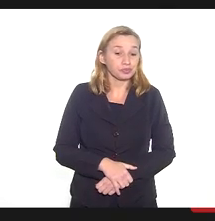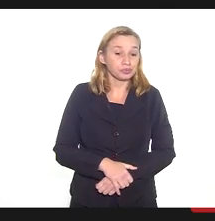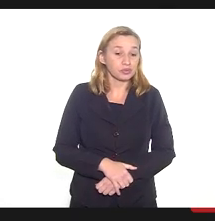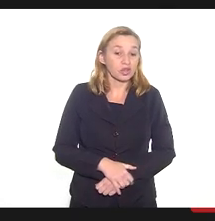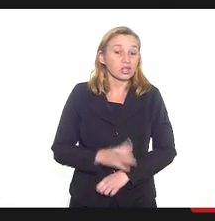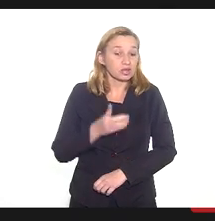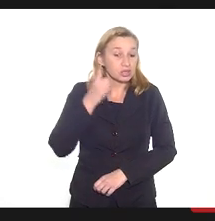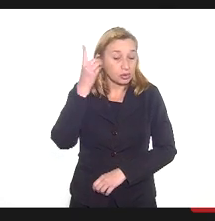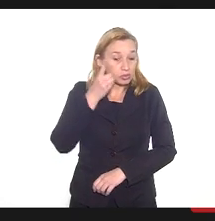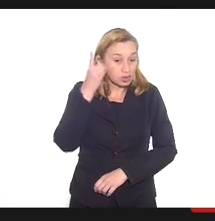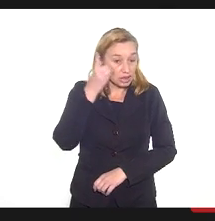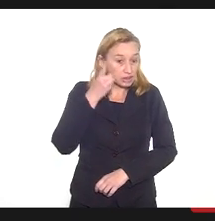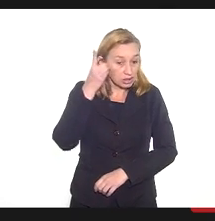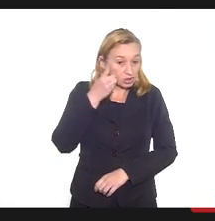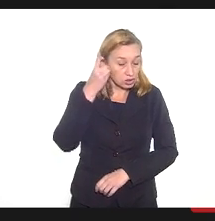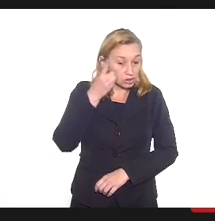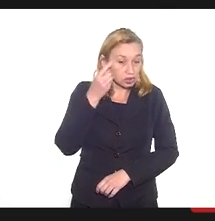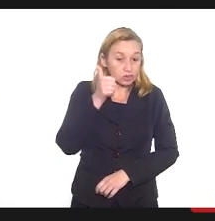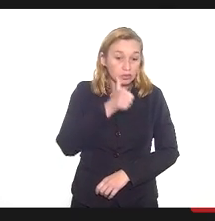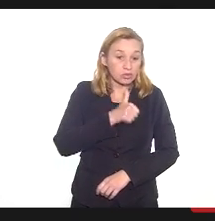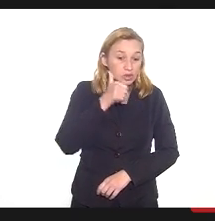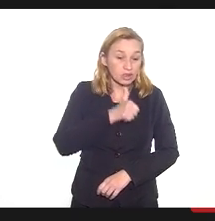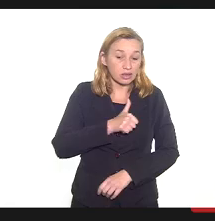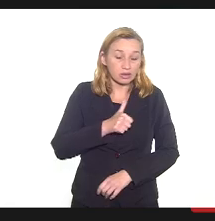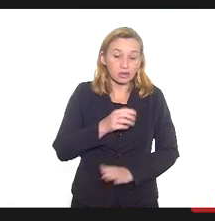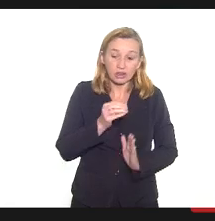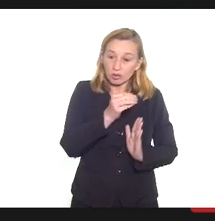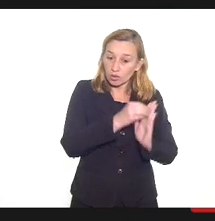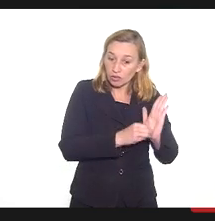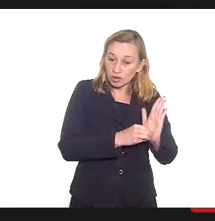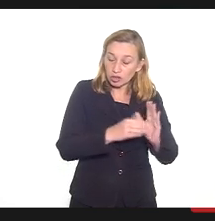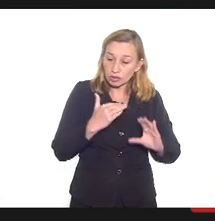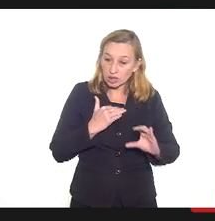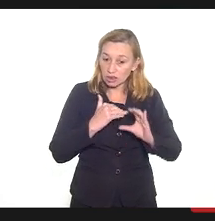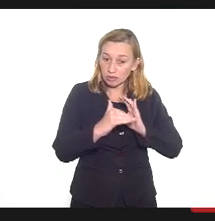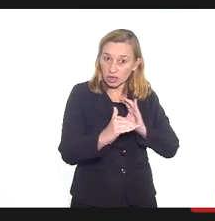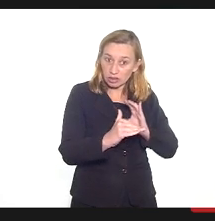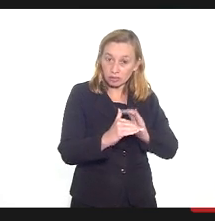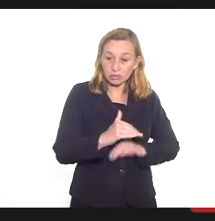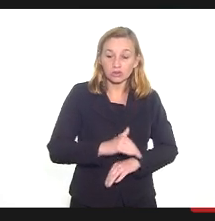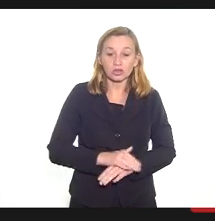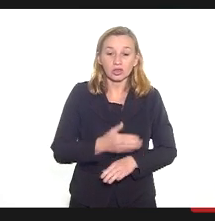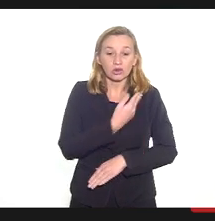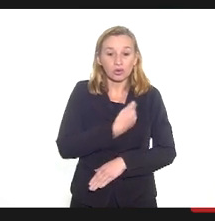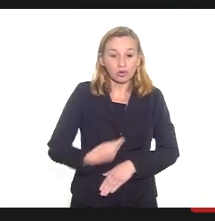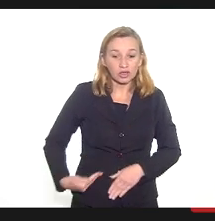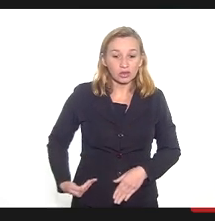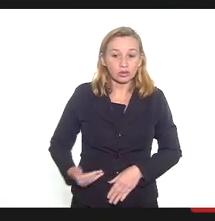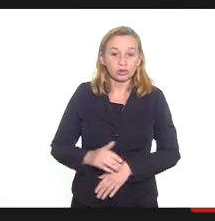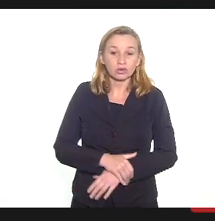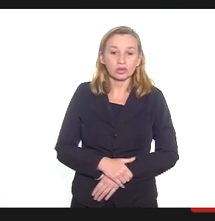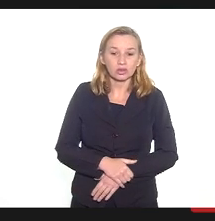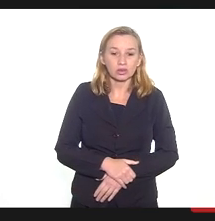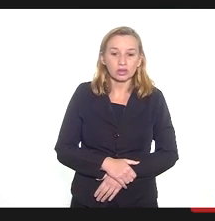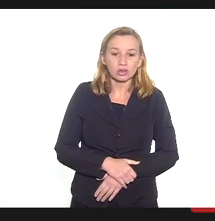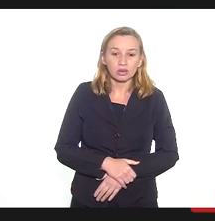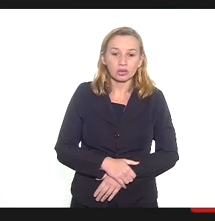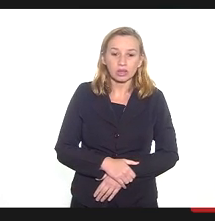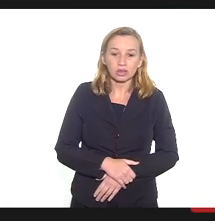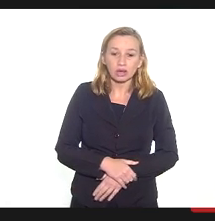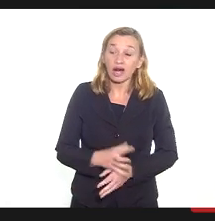de deputadas, fizemos um ofício, encaminhamos para o governador para nos